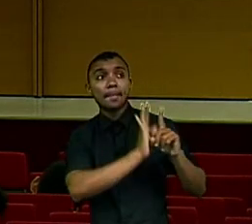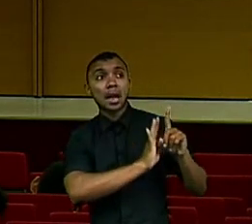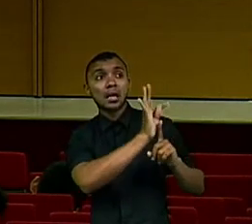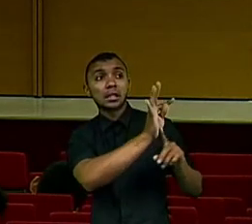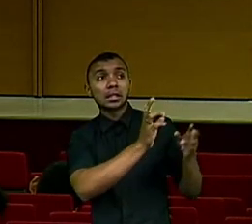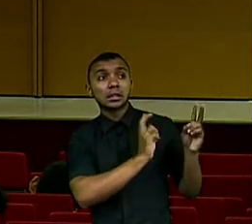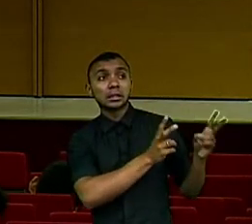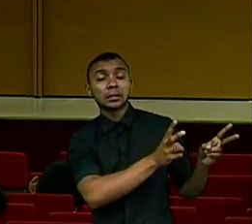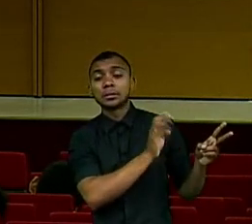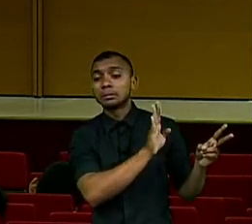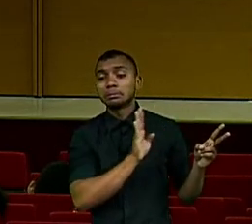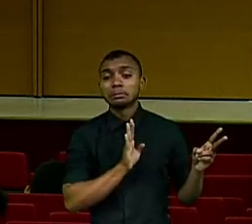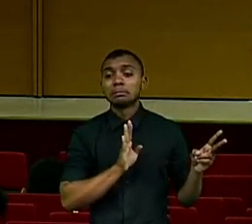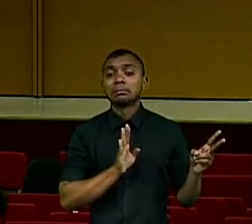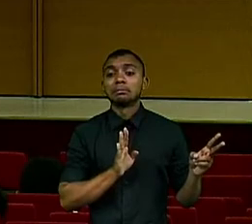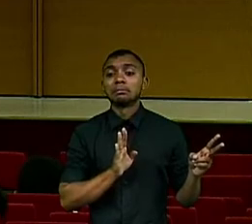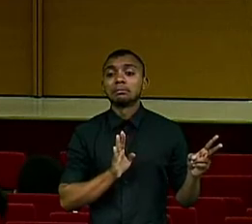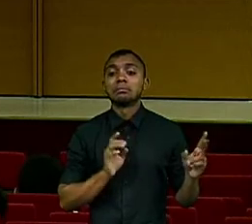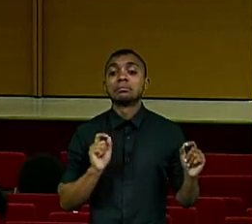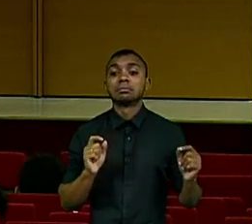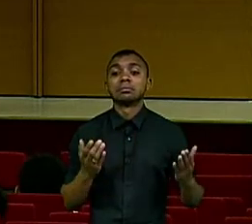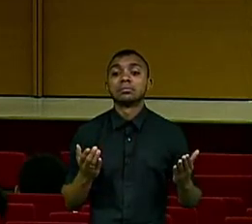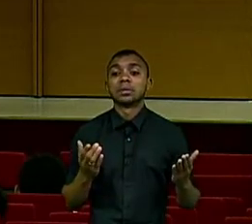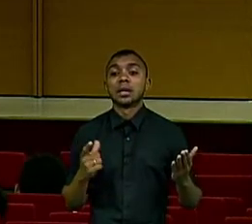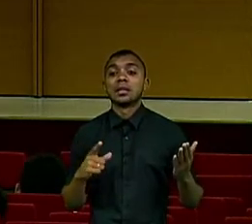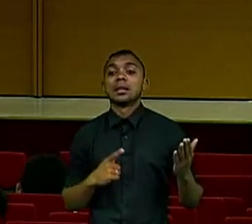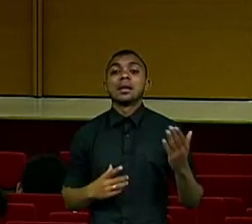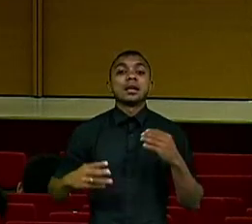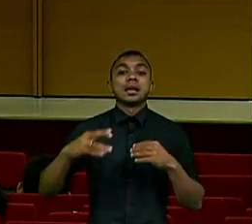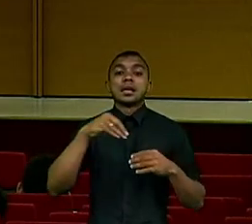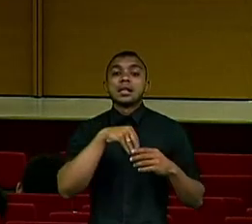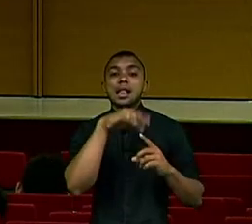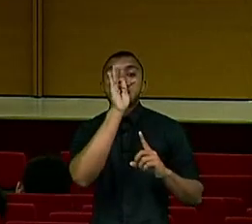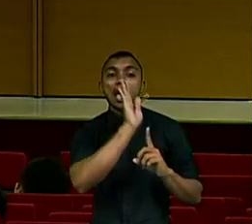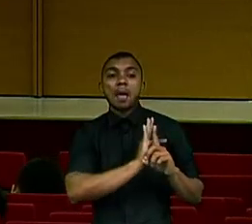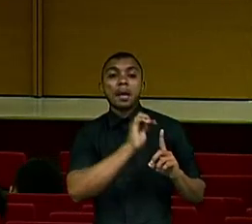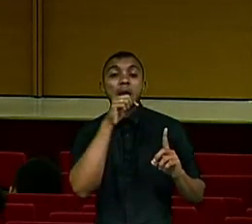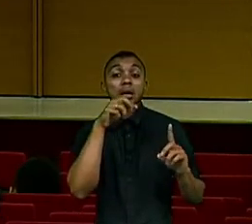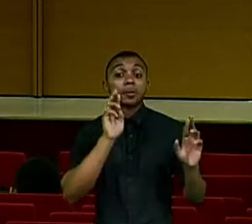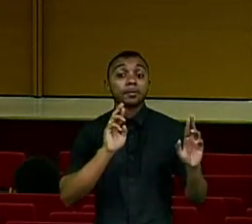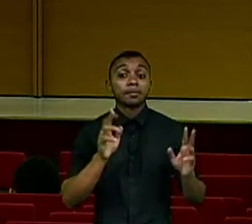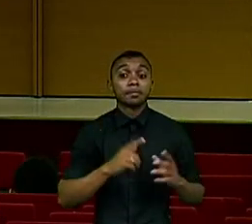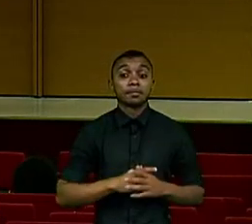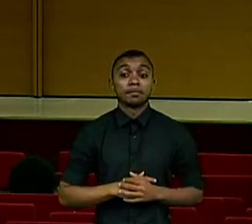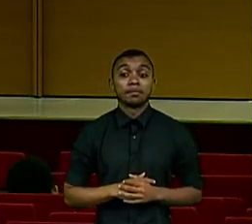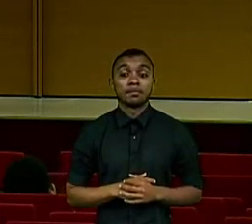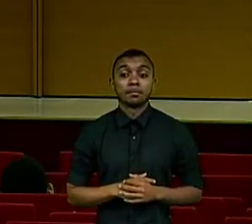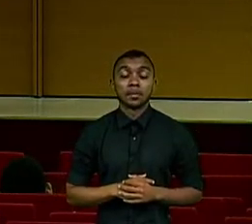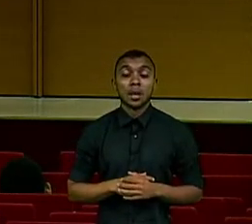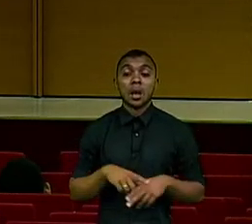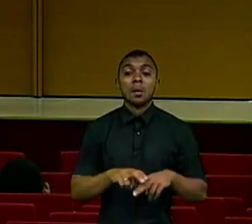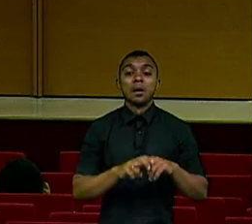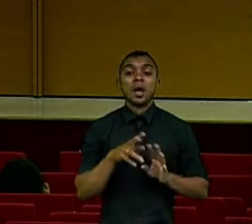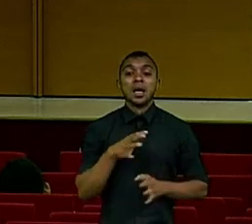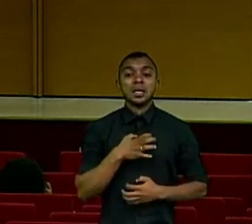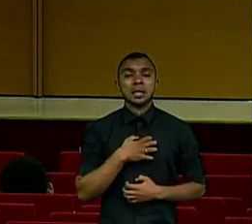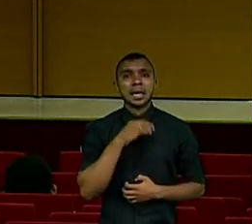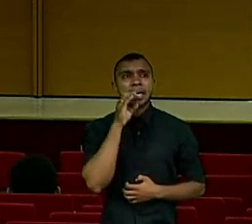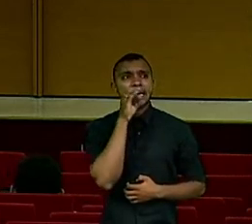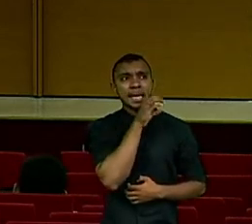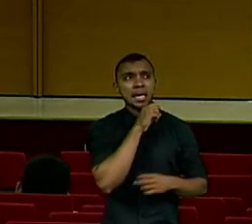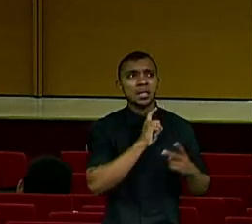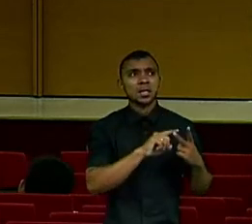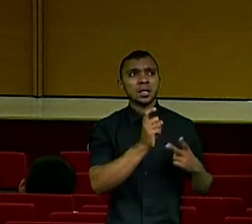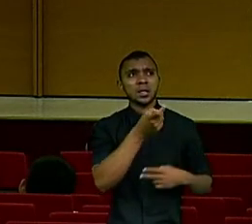tem condutibilidades térmicas diferentes por isso a sensação de quente frio